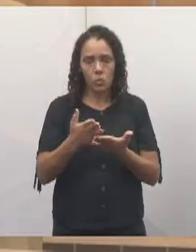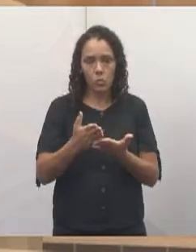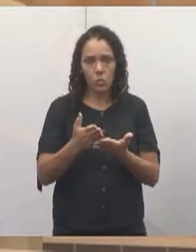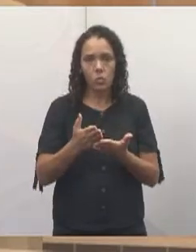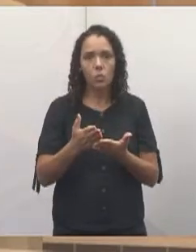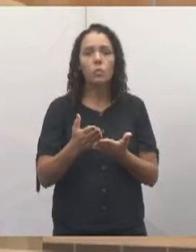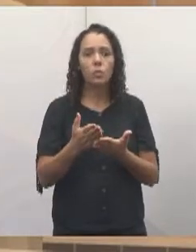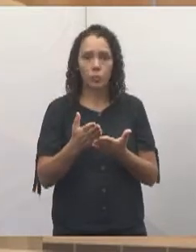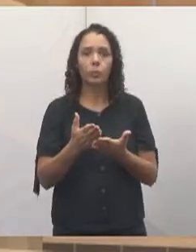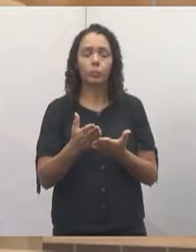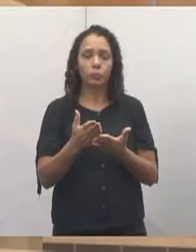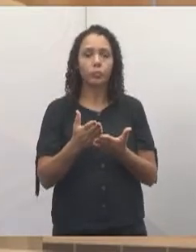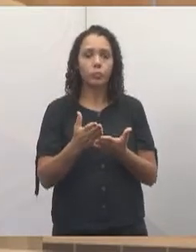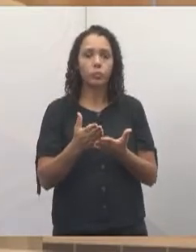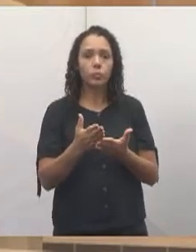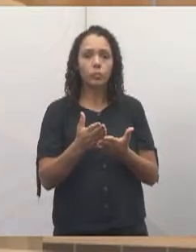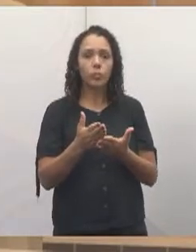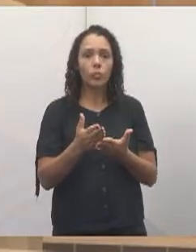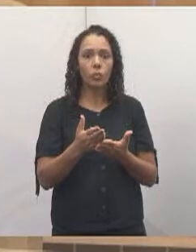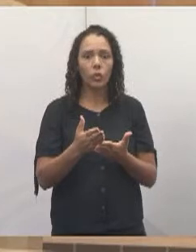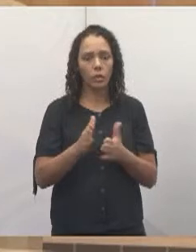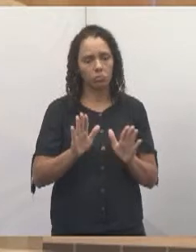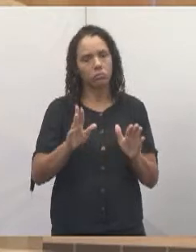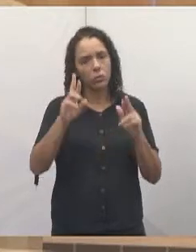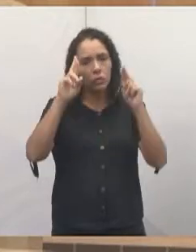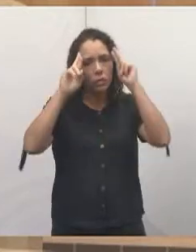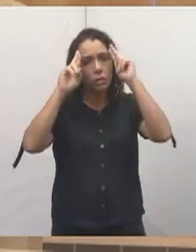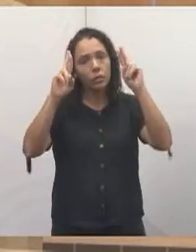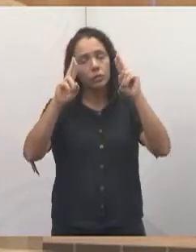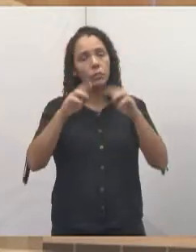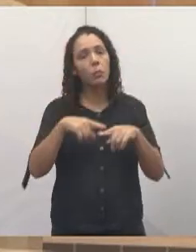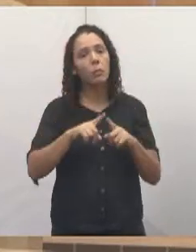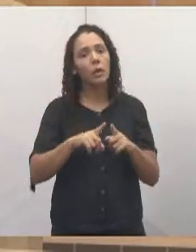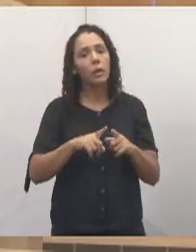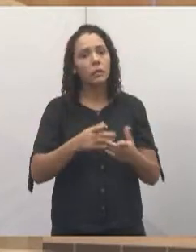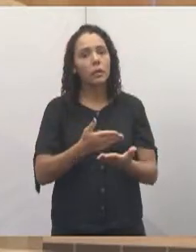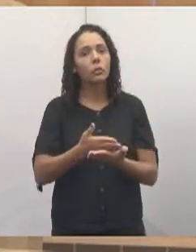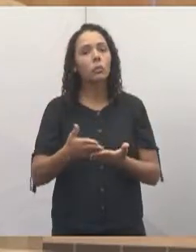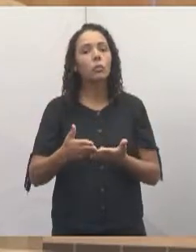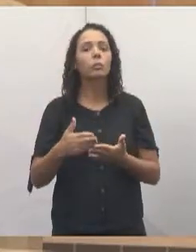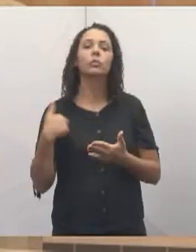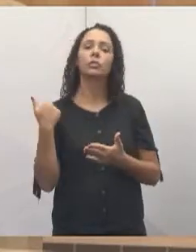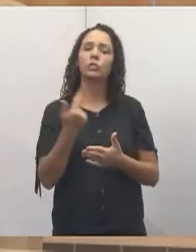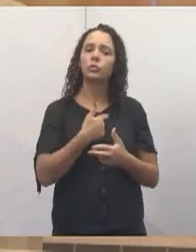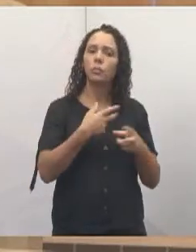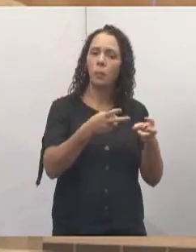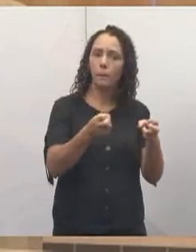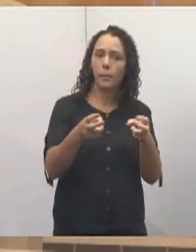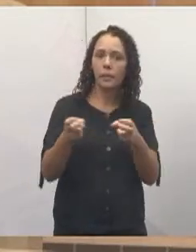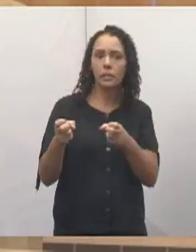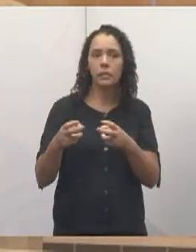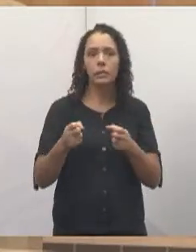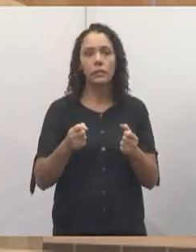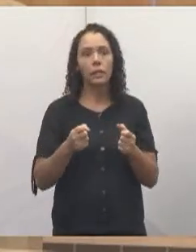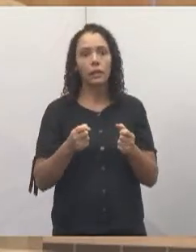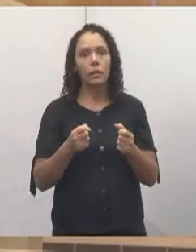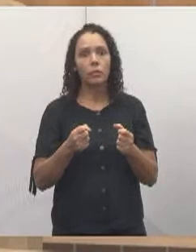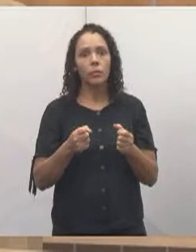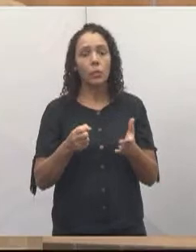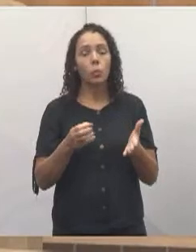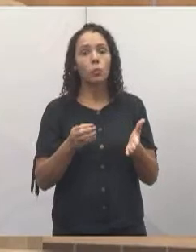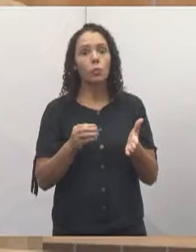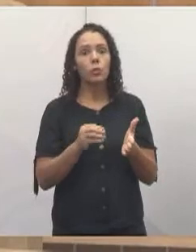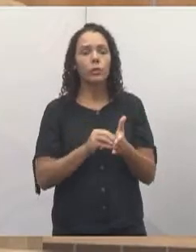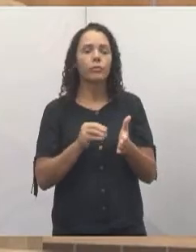respeito às frentes de atuação, mas é ali que você vê a necessidade à sua porta, né?